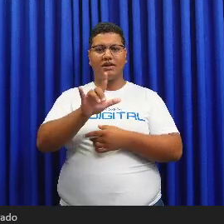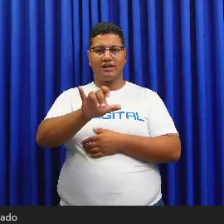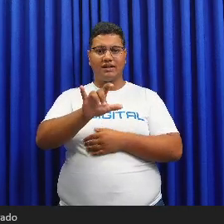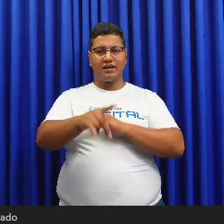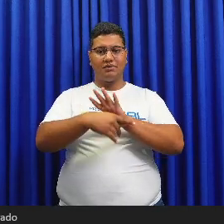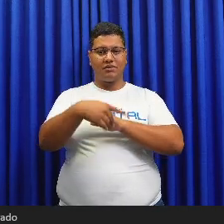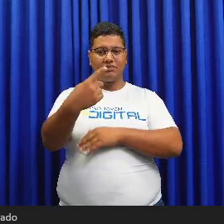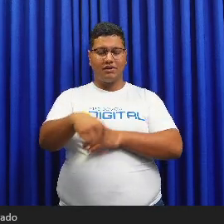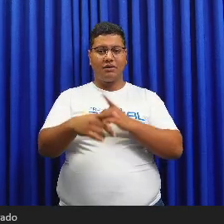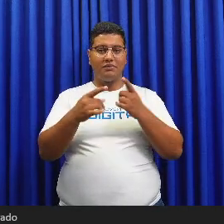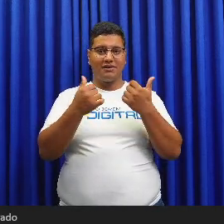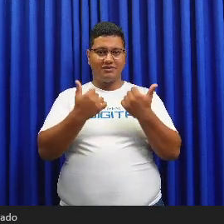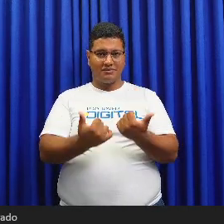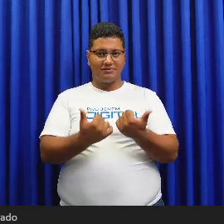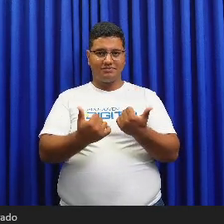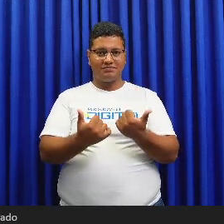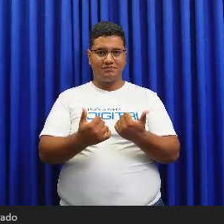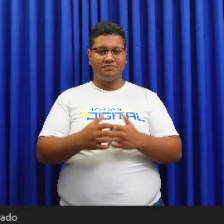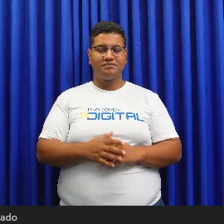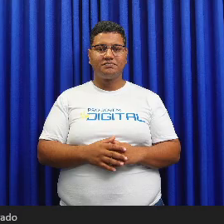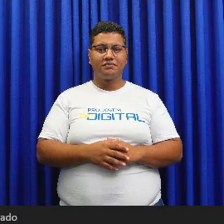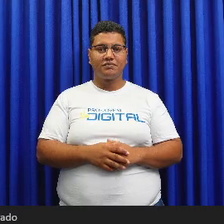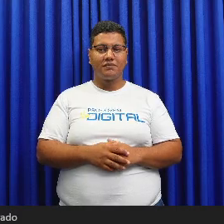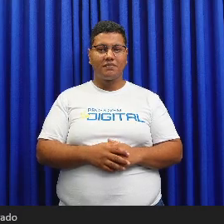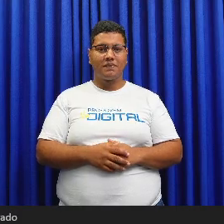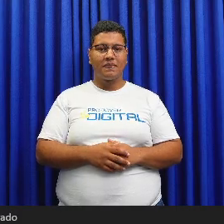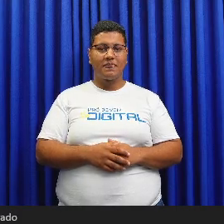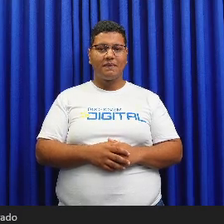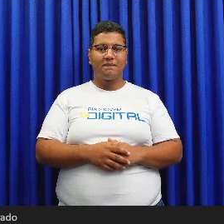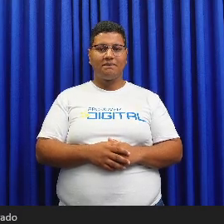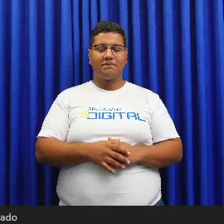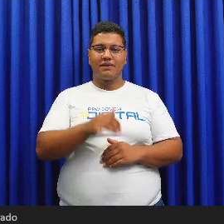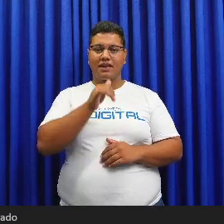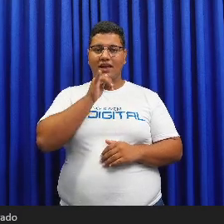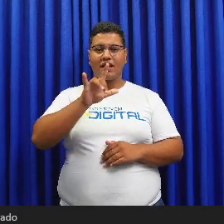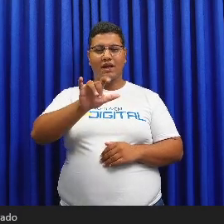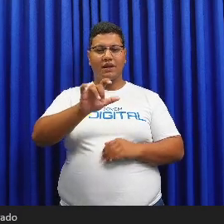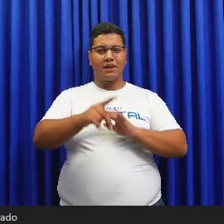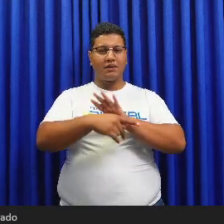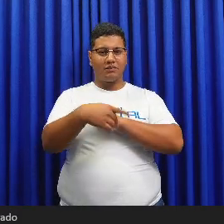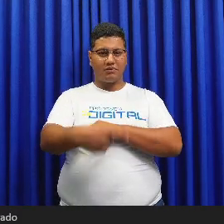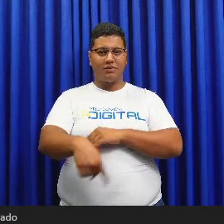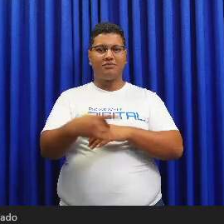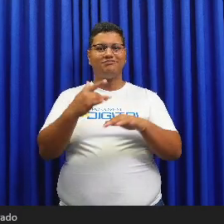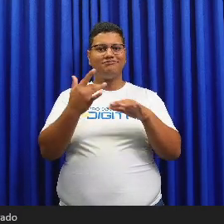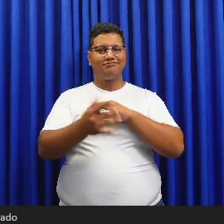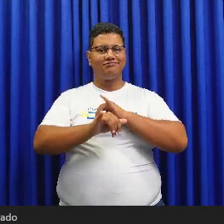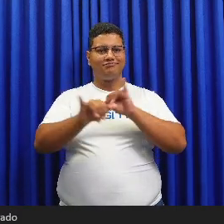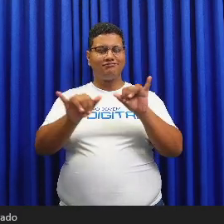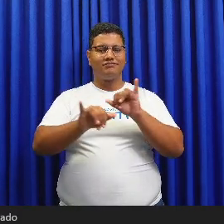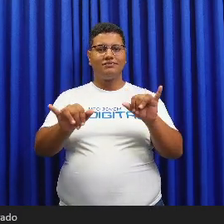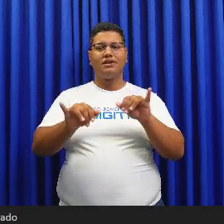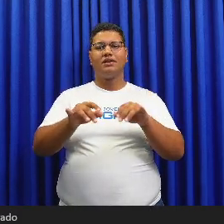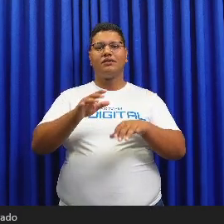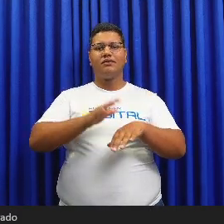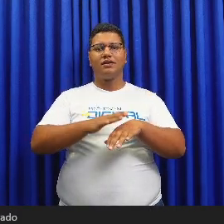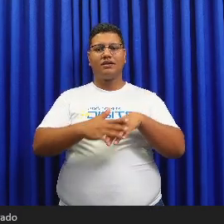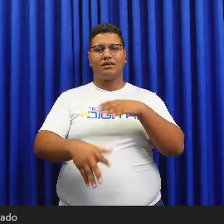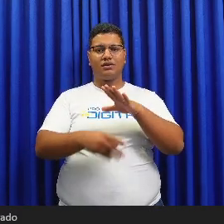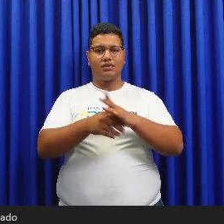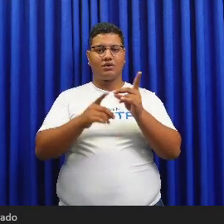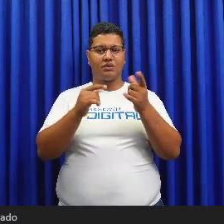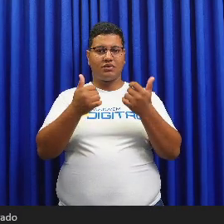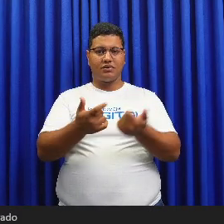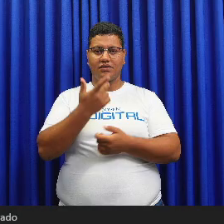Instagram, beleza? For best result, your Instagram grid and feed will recommend upload imagem with... Tá, não,